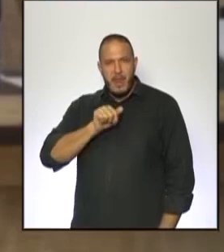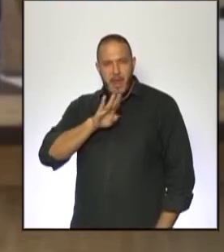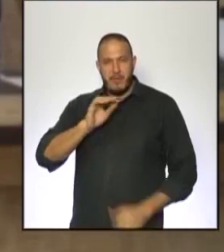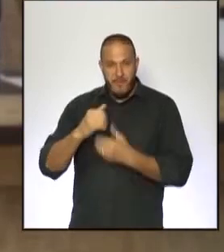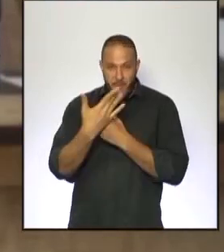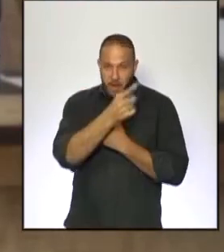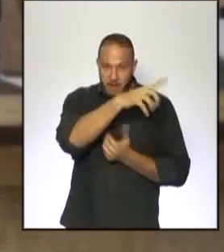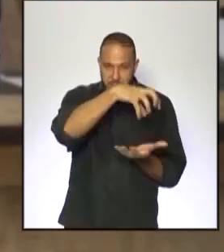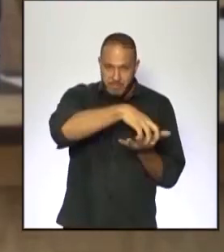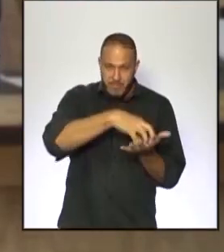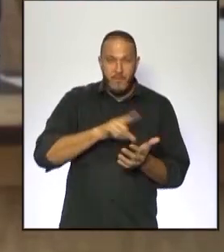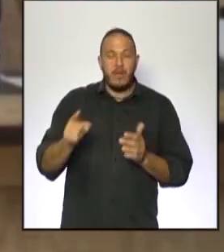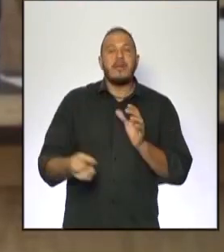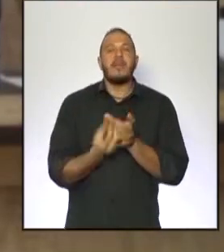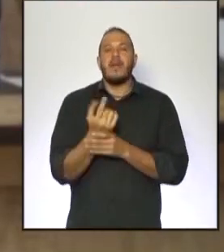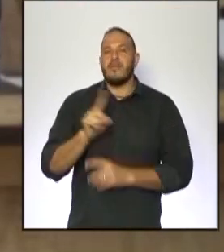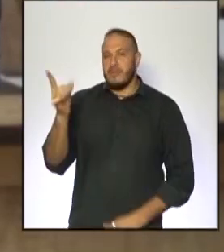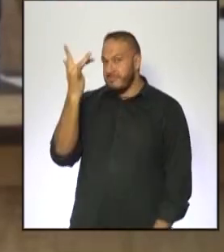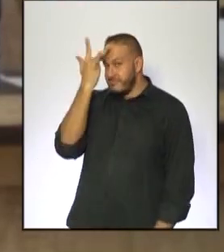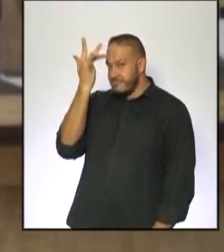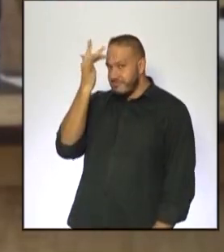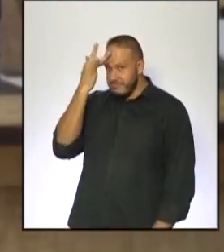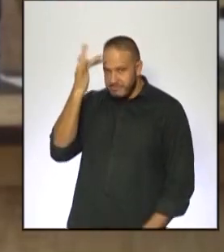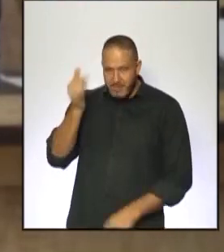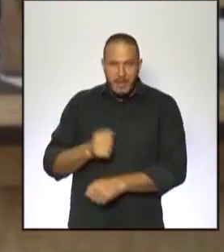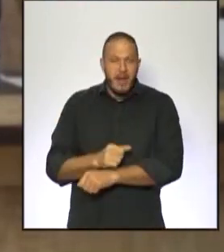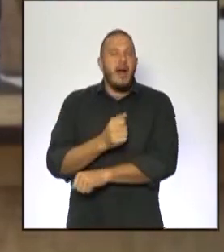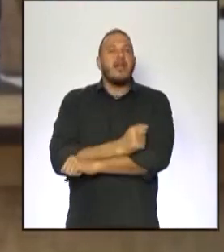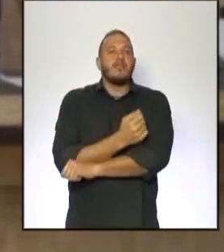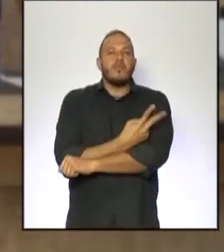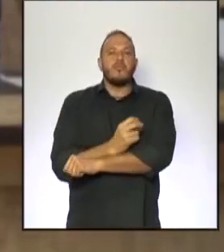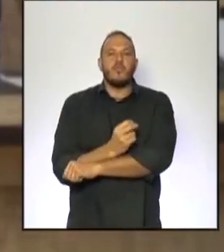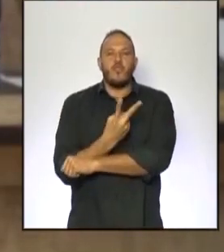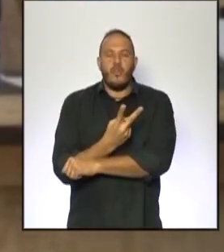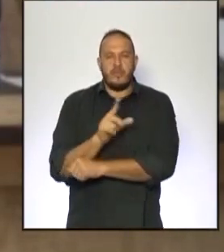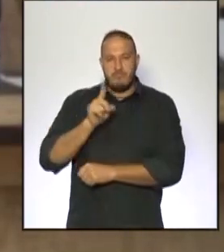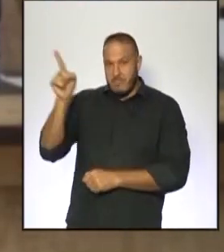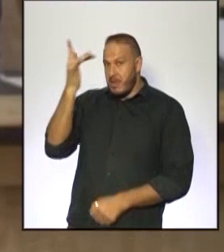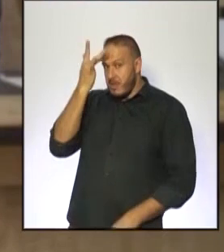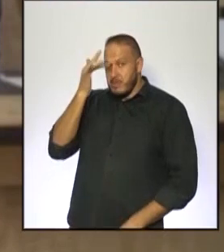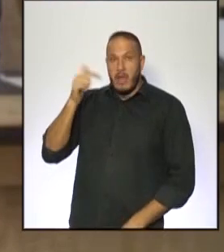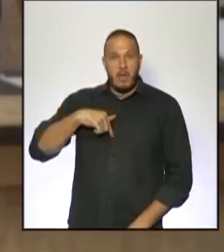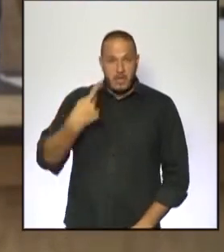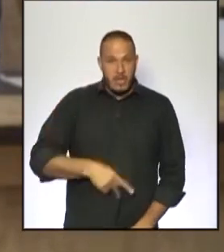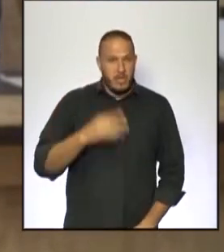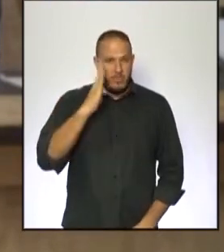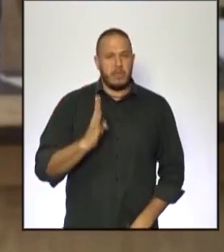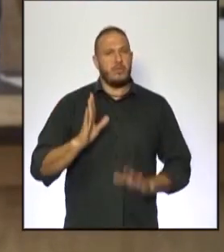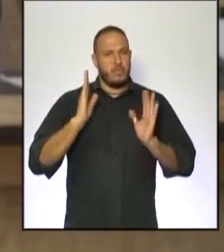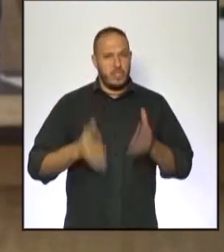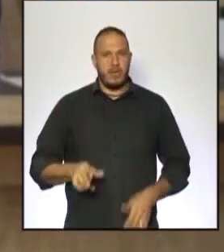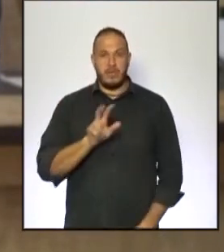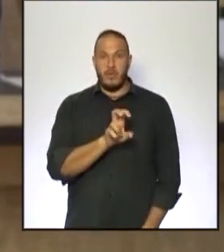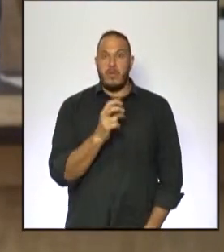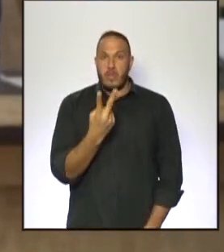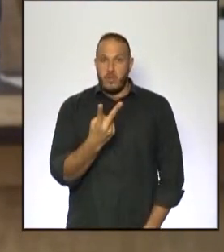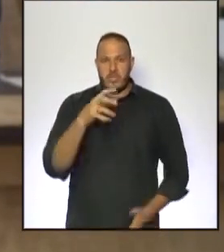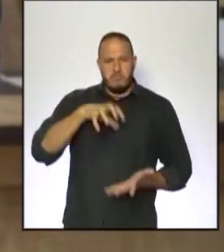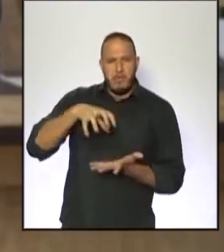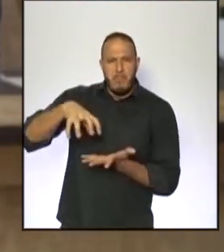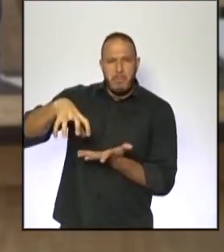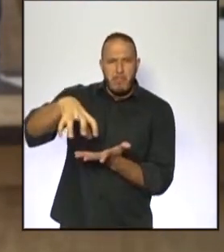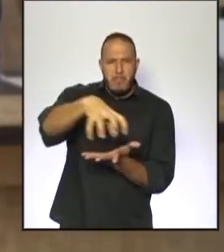foi criado na Índia, em 2002, na cidade de Pabal. No Brasil, já existem 52 Fab